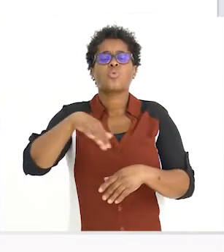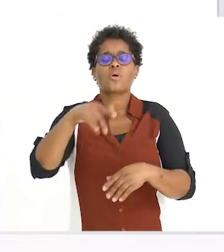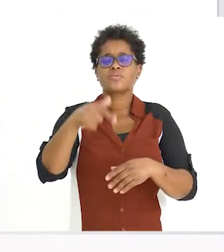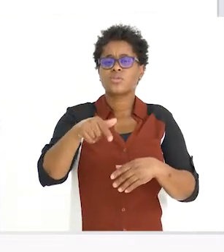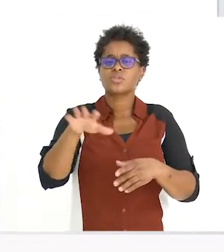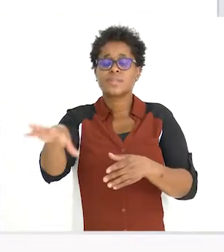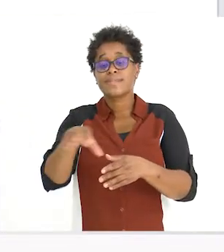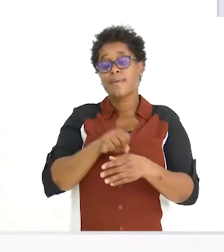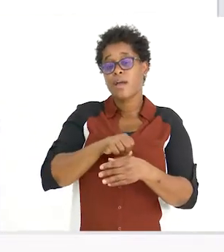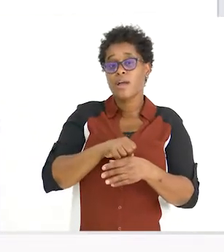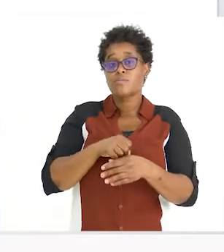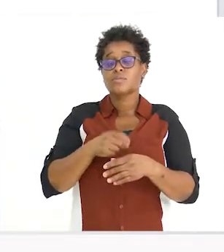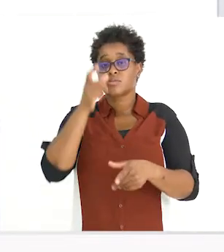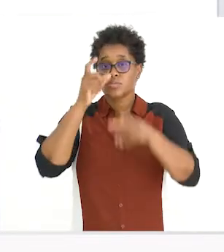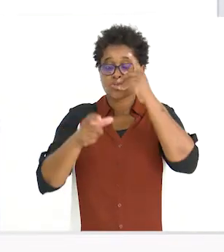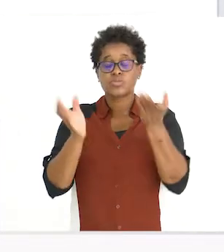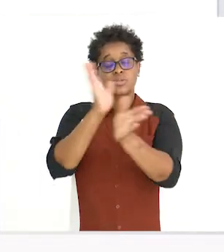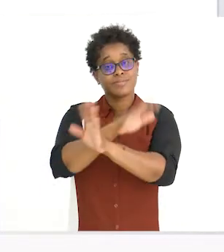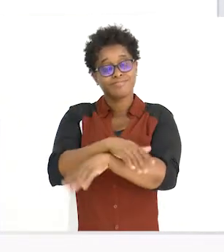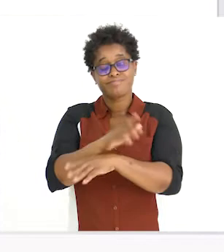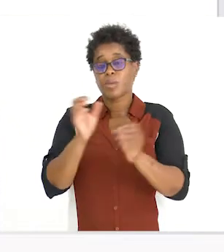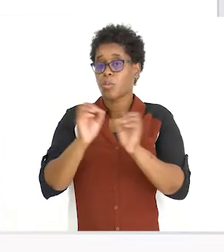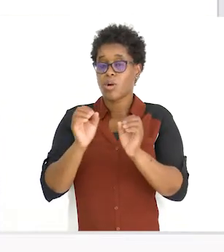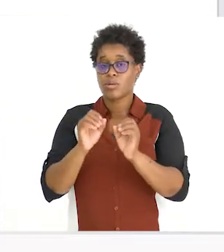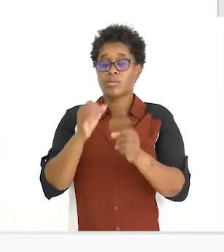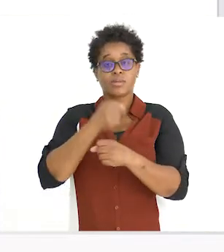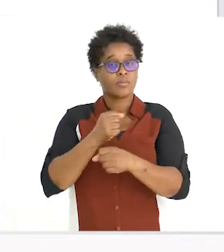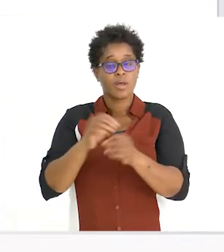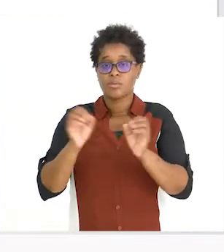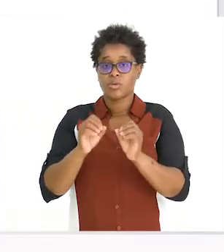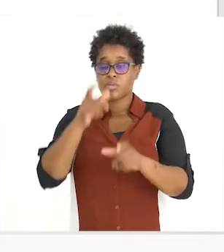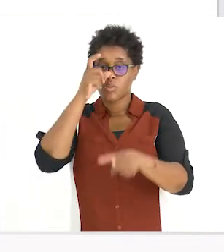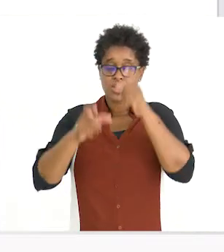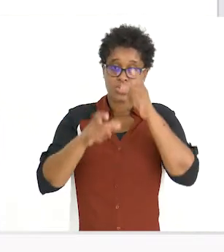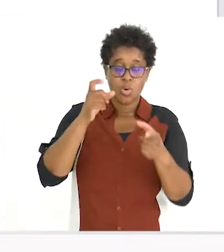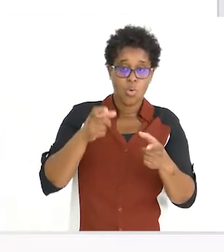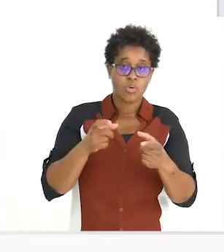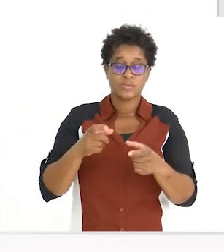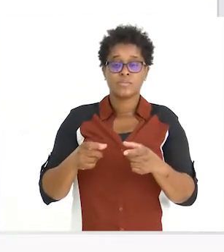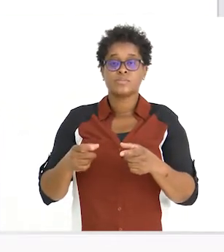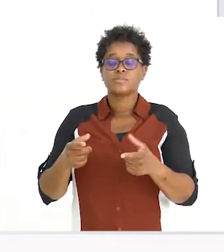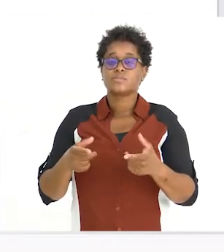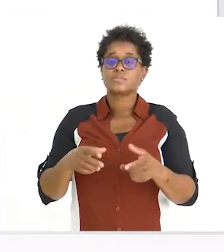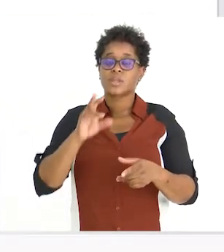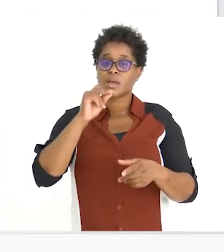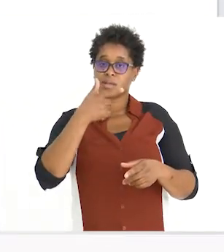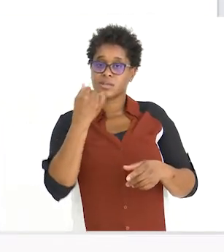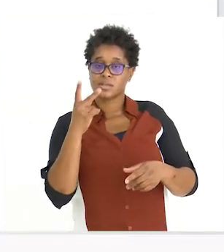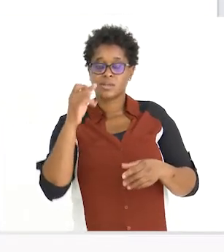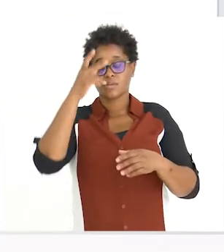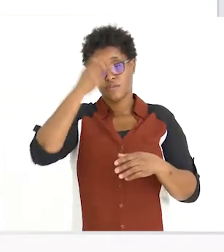tiramos os desempregados? É da população ativa. Por isso, a população ativa fica no